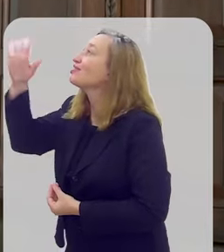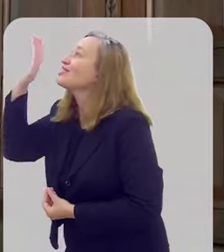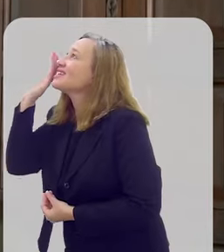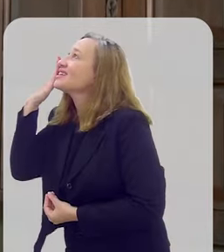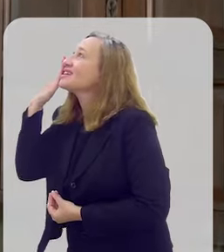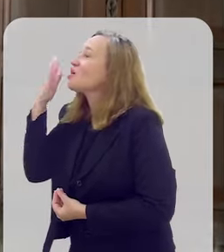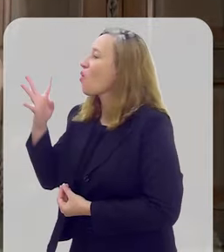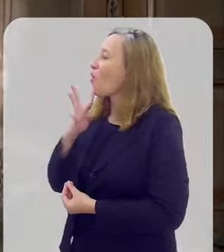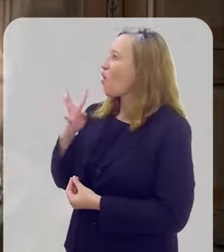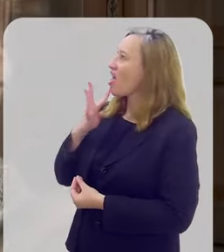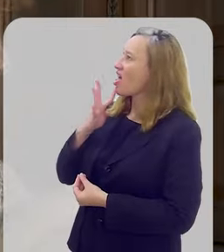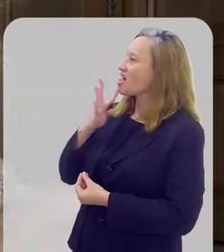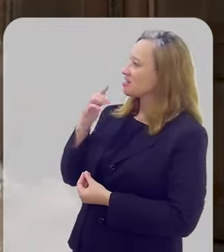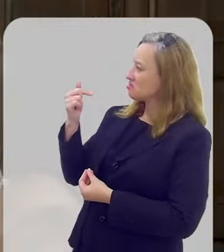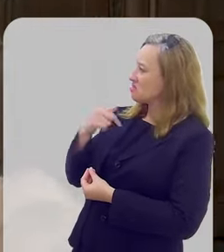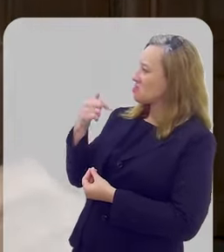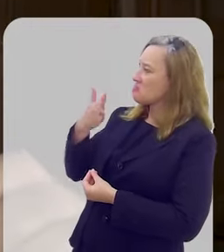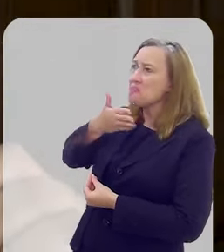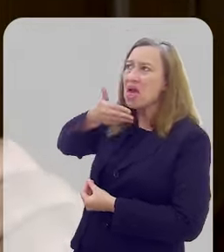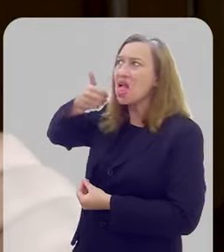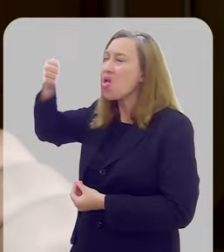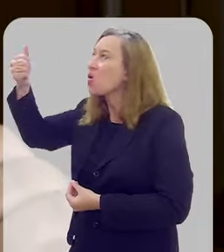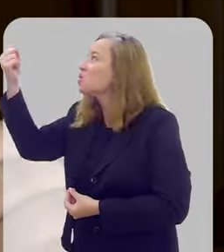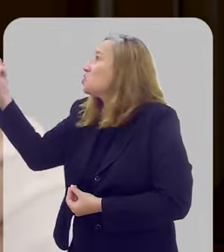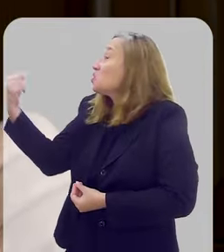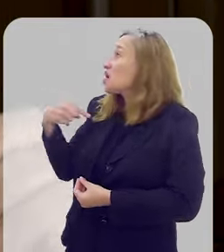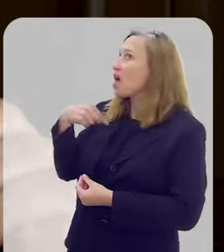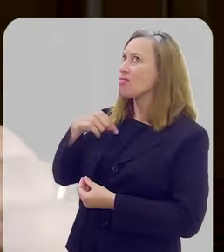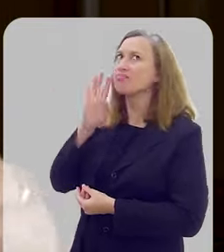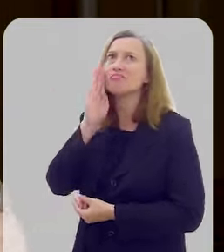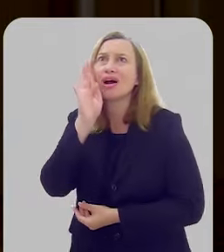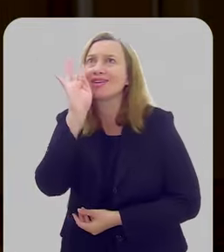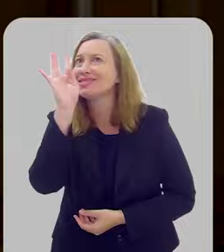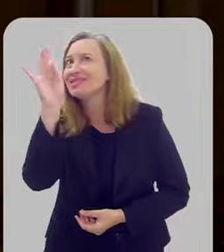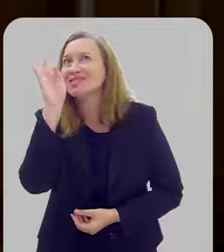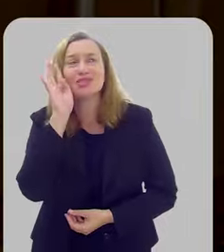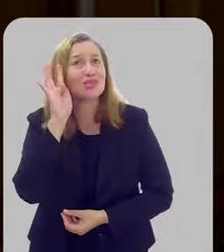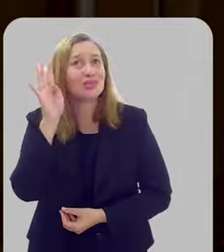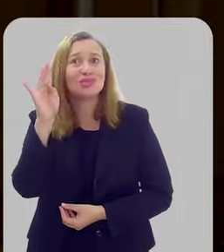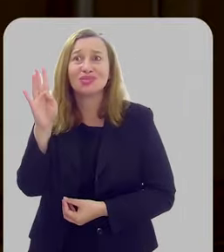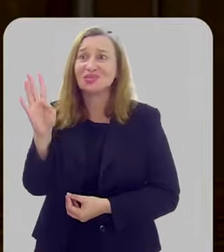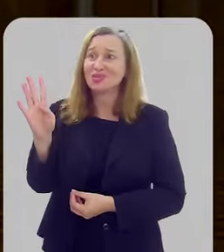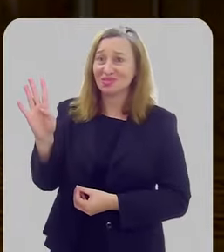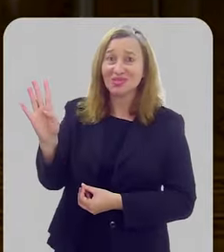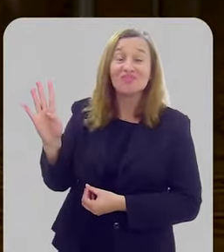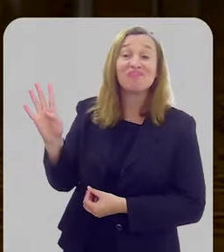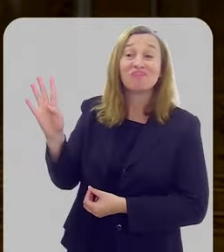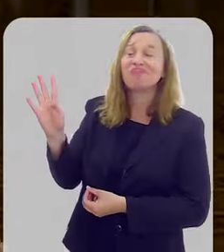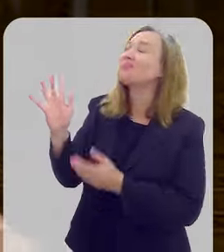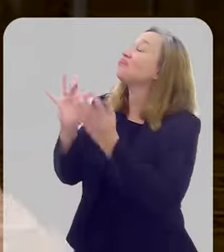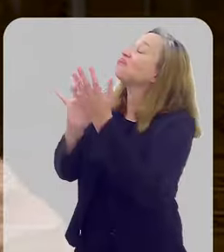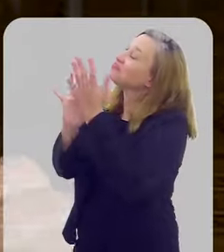alma você sabe mais de mim do que eu possa